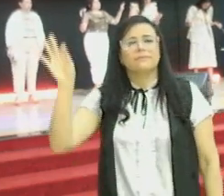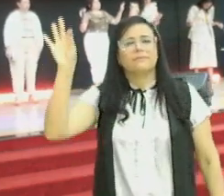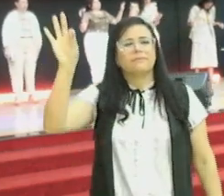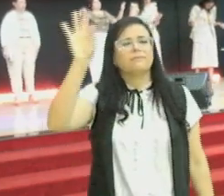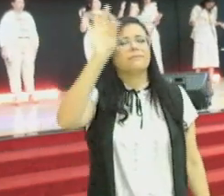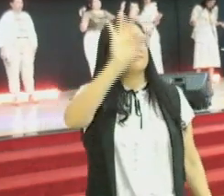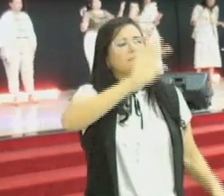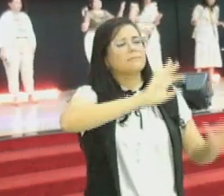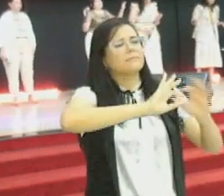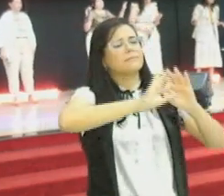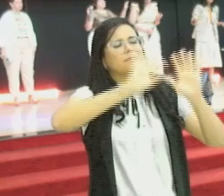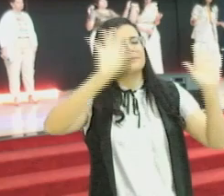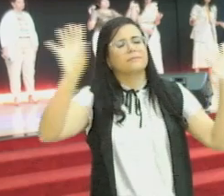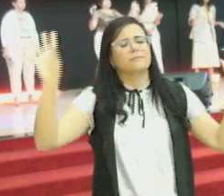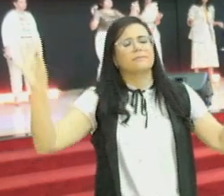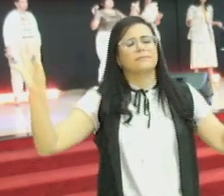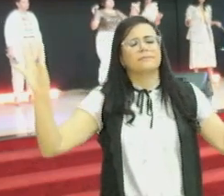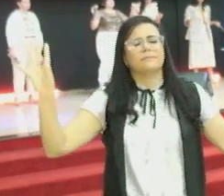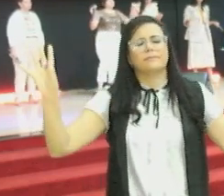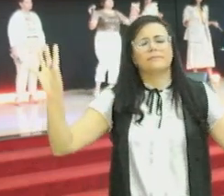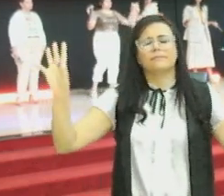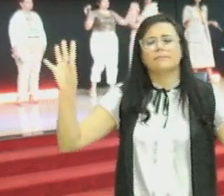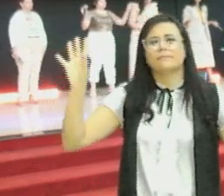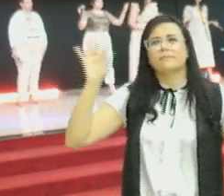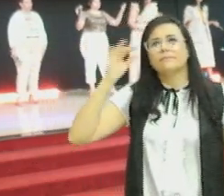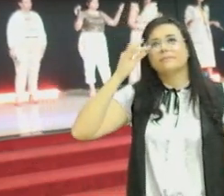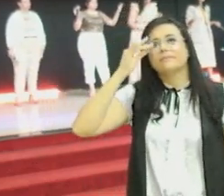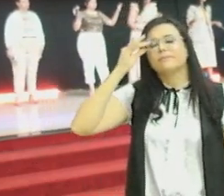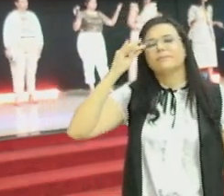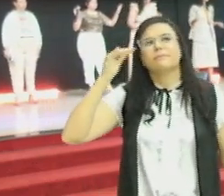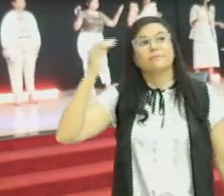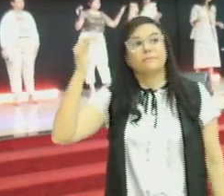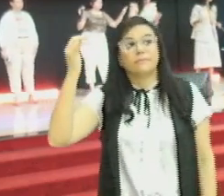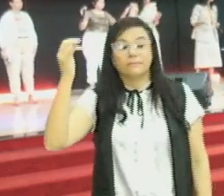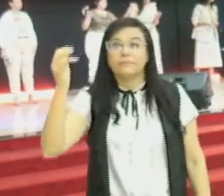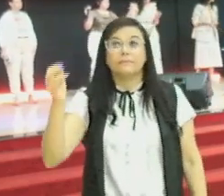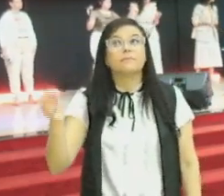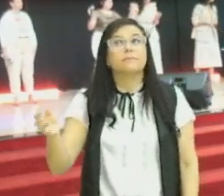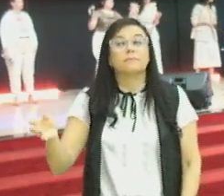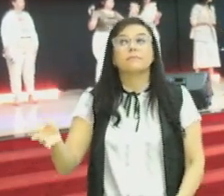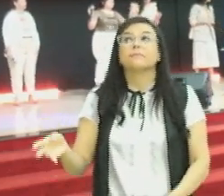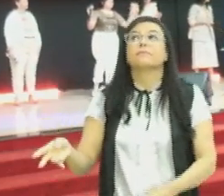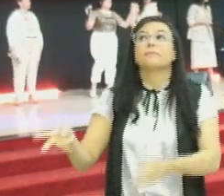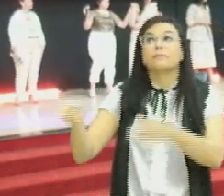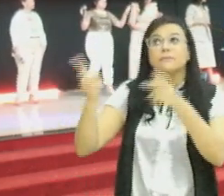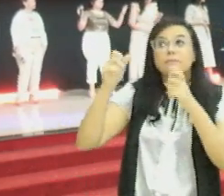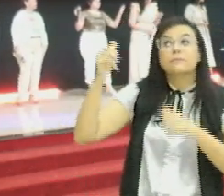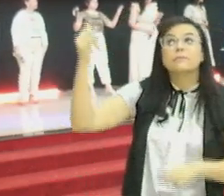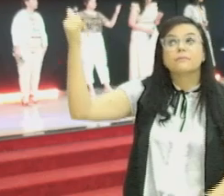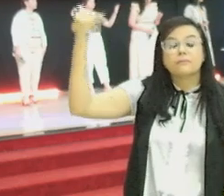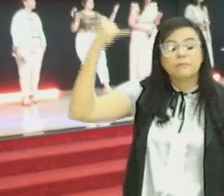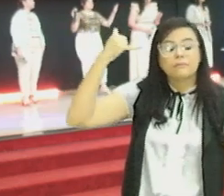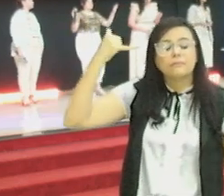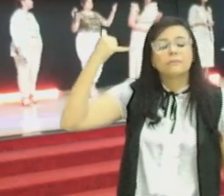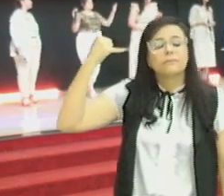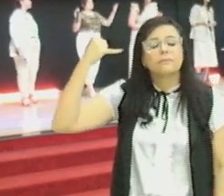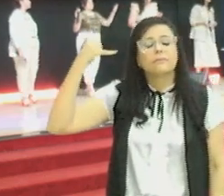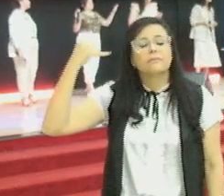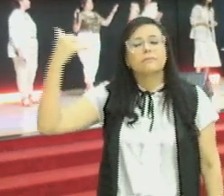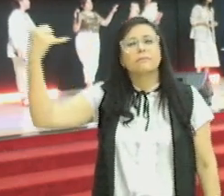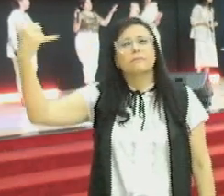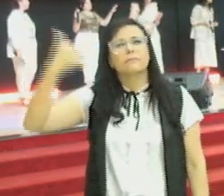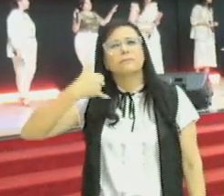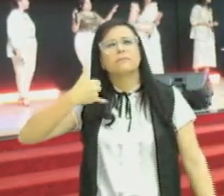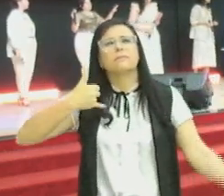você. Não resista à voz de Deus, não resista à voz do Espírito. Libere o